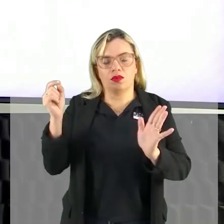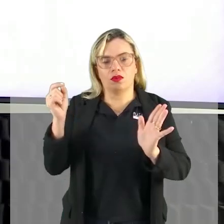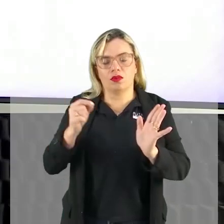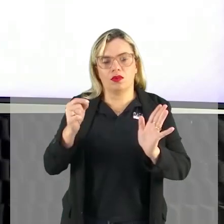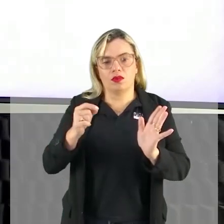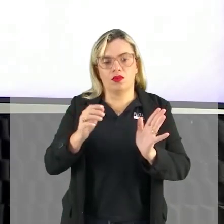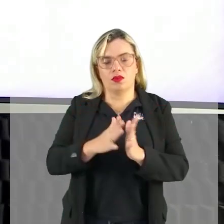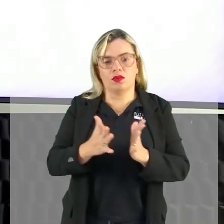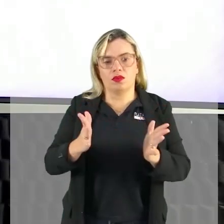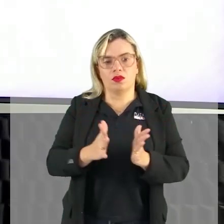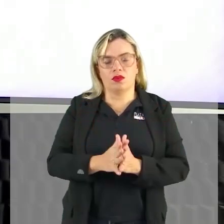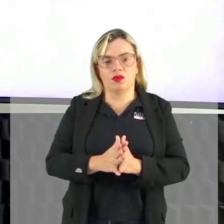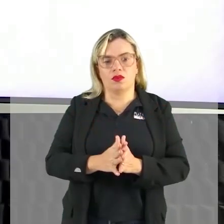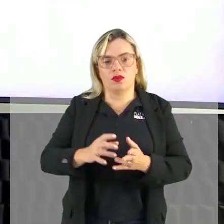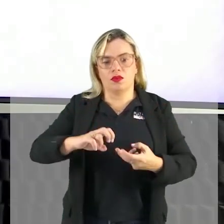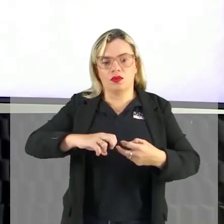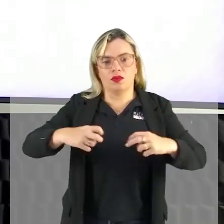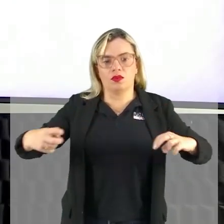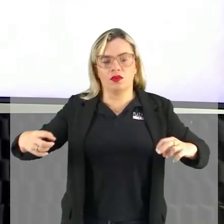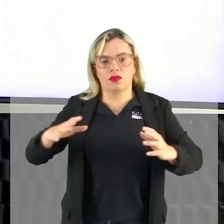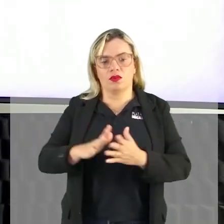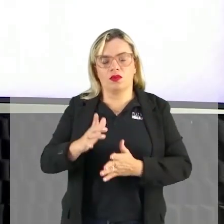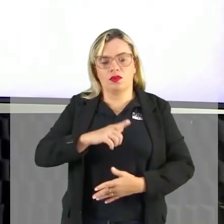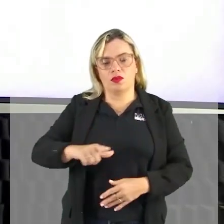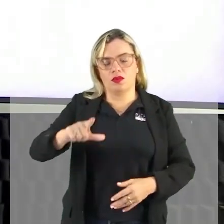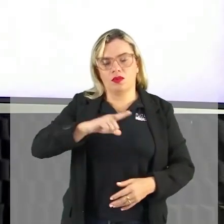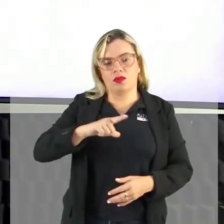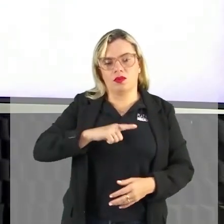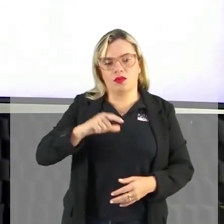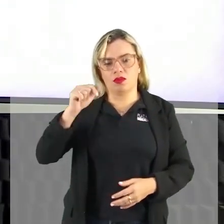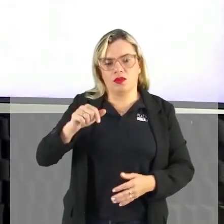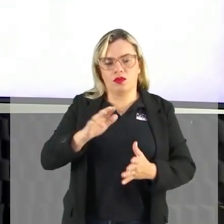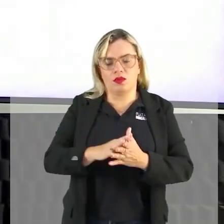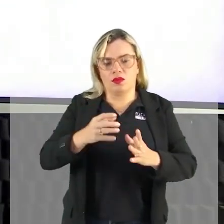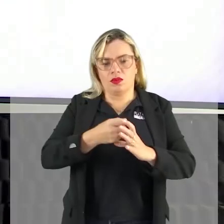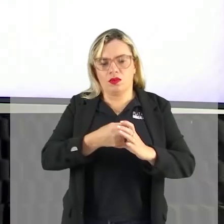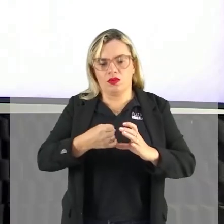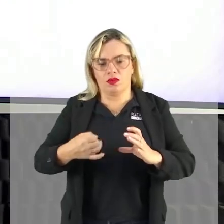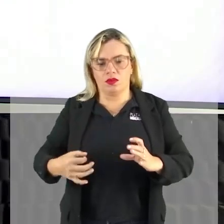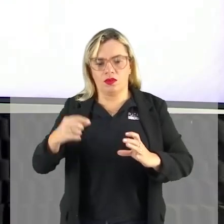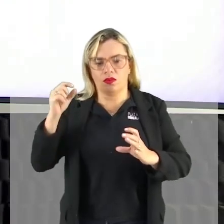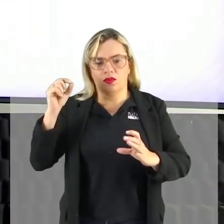com a reprodução, né, de um indivíduo que tem essa condição aqui